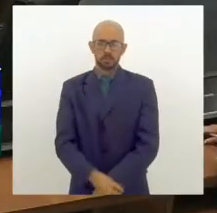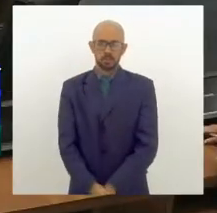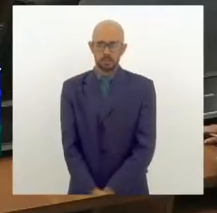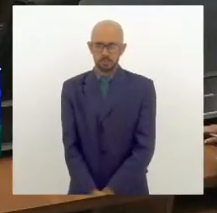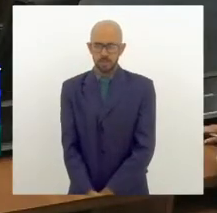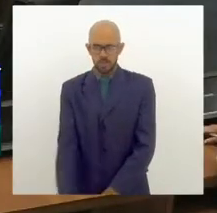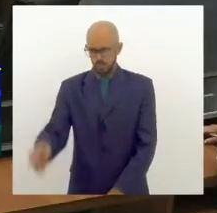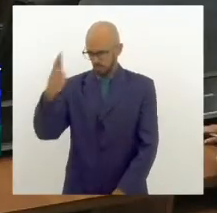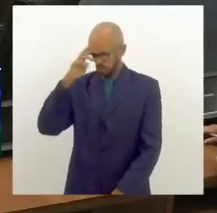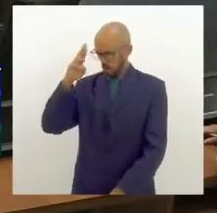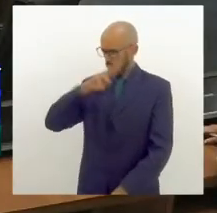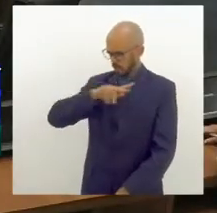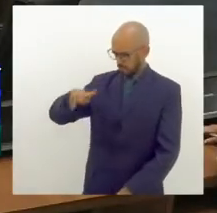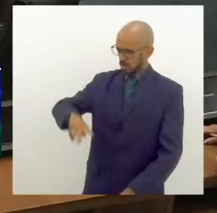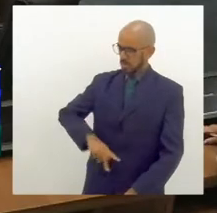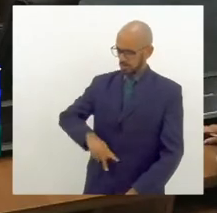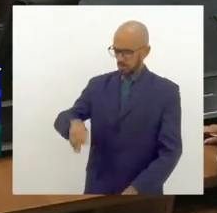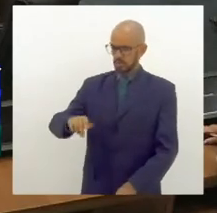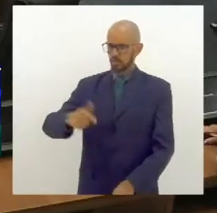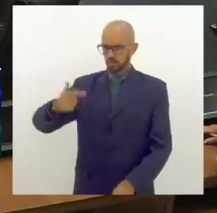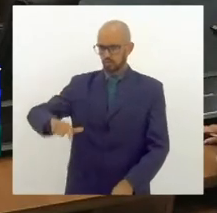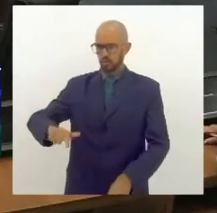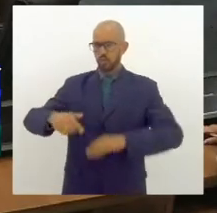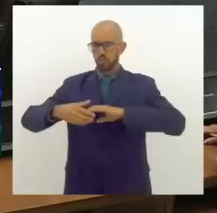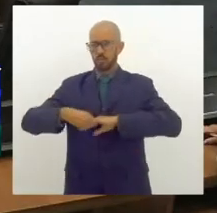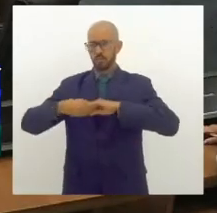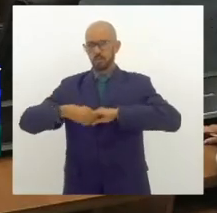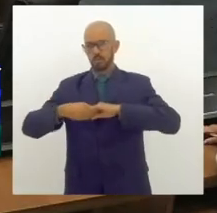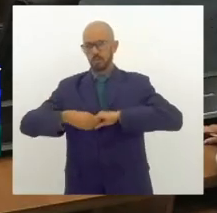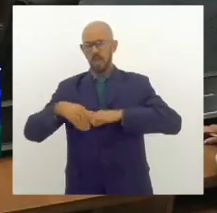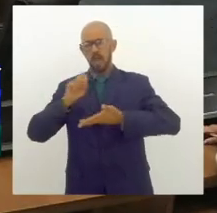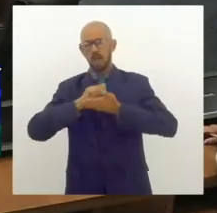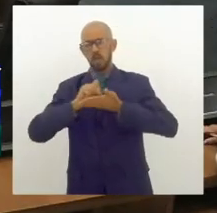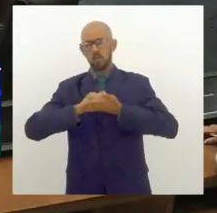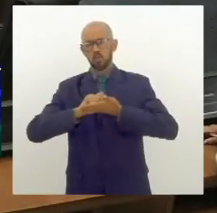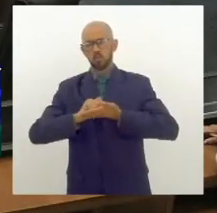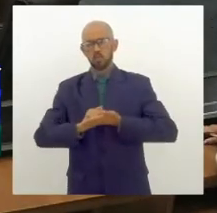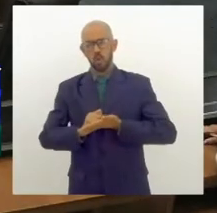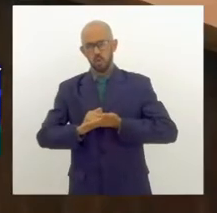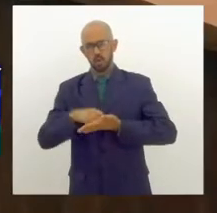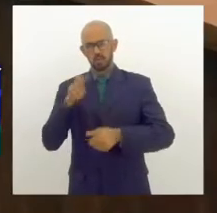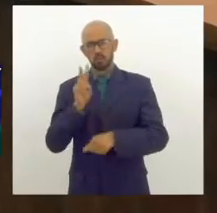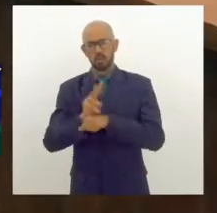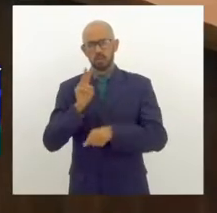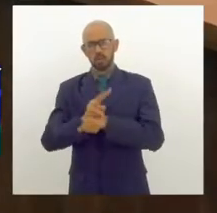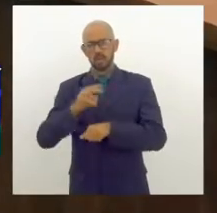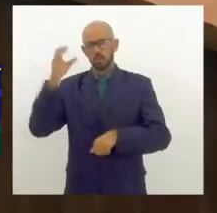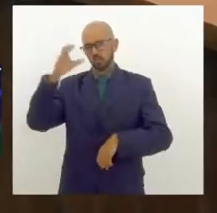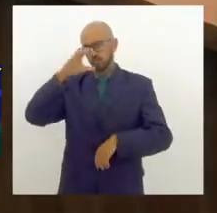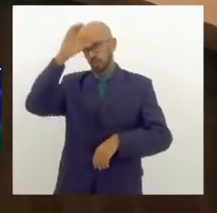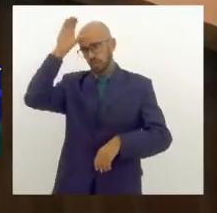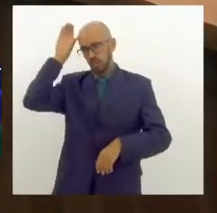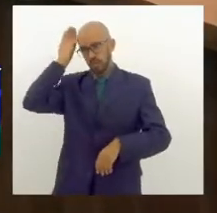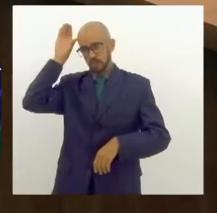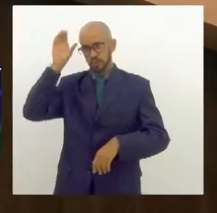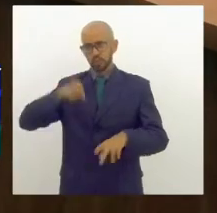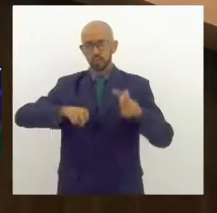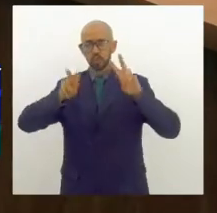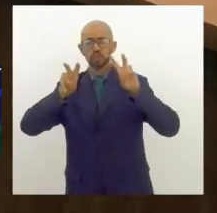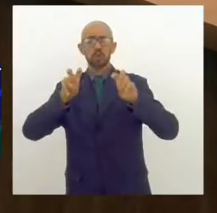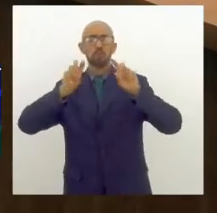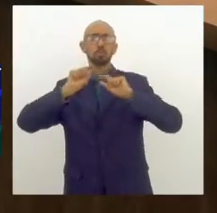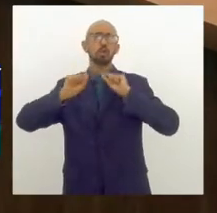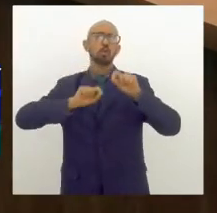Senhor presidente, eu quero mais uma vez saudar a autora pelo projeto que protege o consumidor do que tange